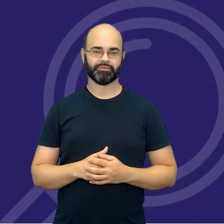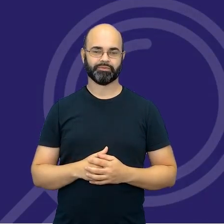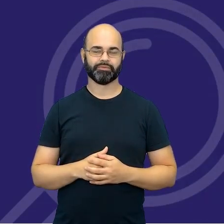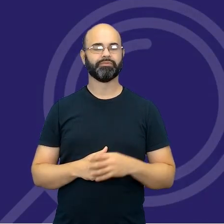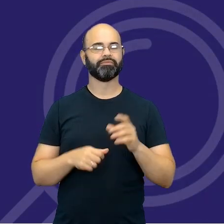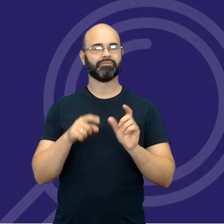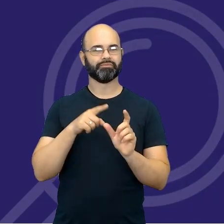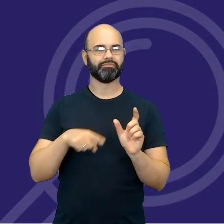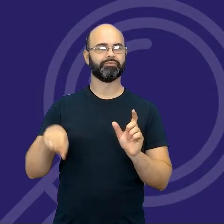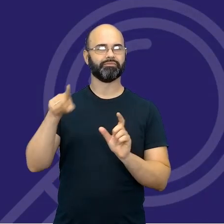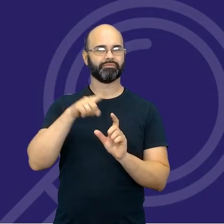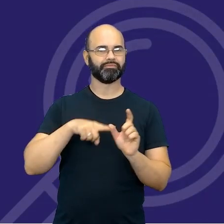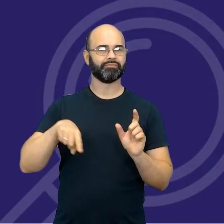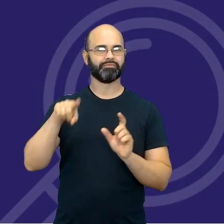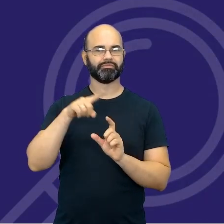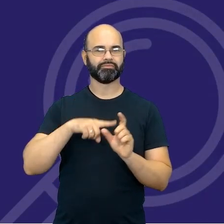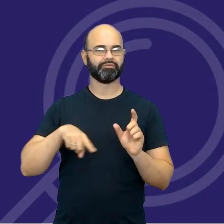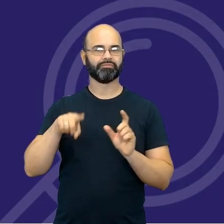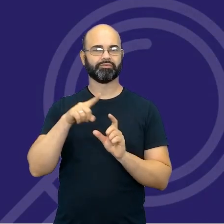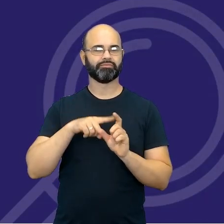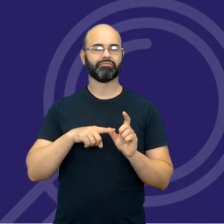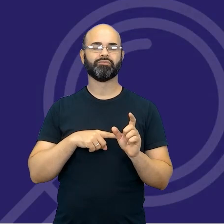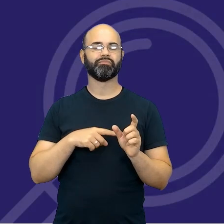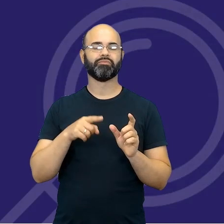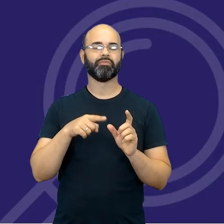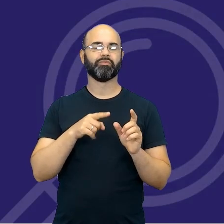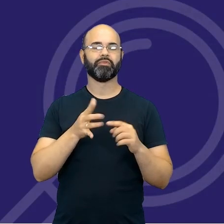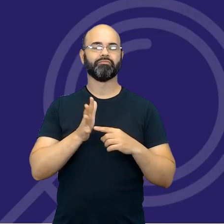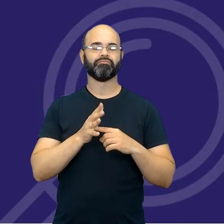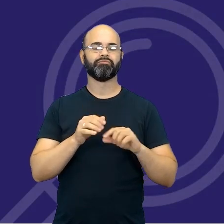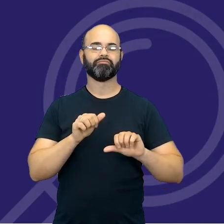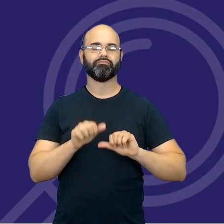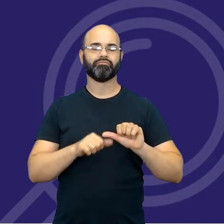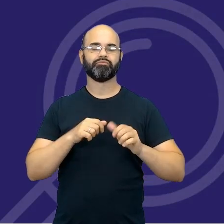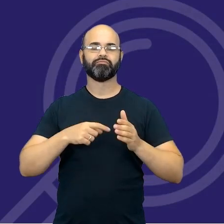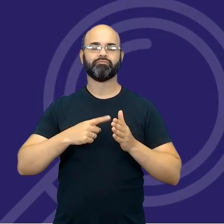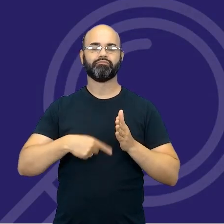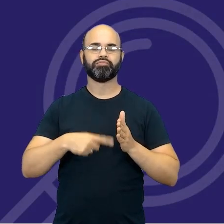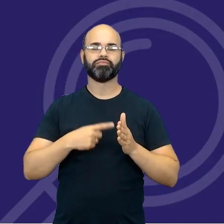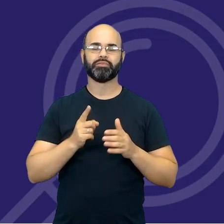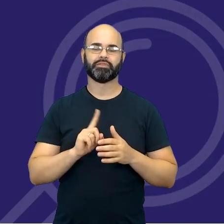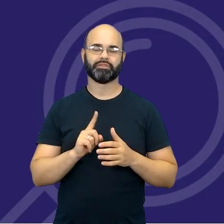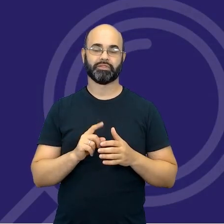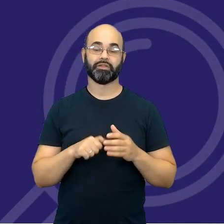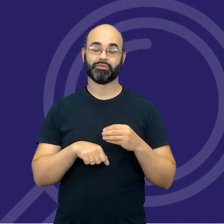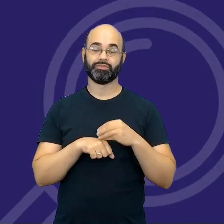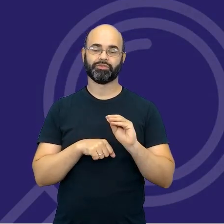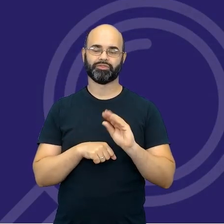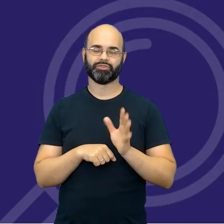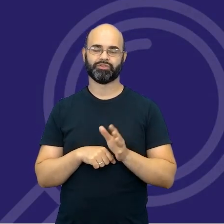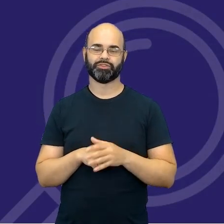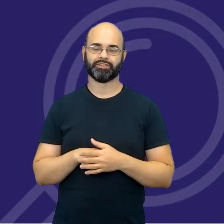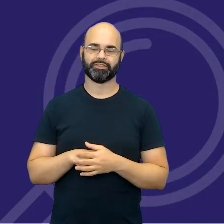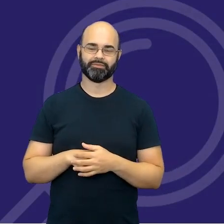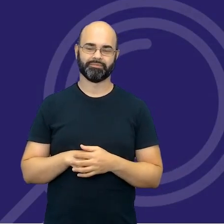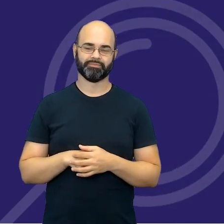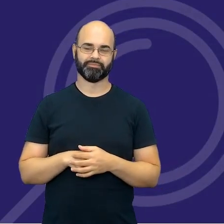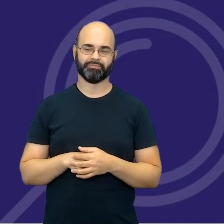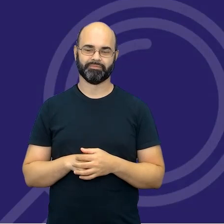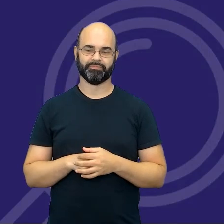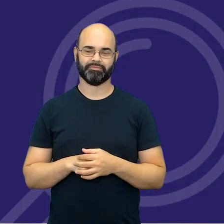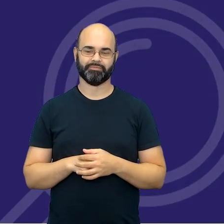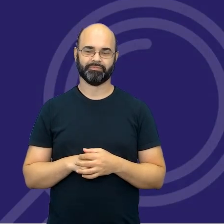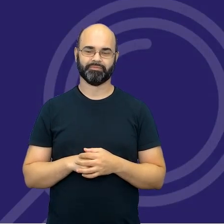contínua não vai variar o campo elétrico dentro dessa espira. Eu já deixo isso aí de cara, assim, né? Então, uma dica